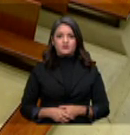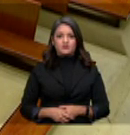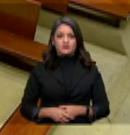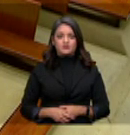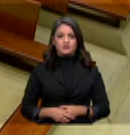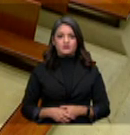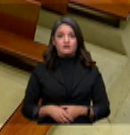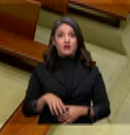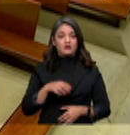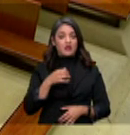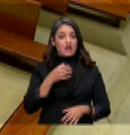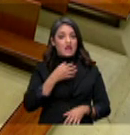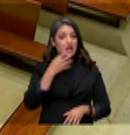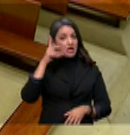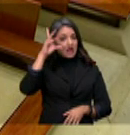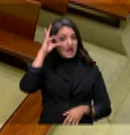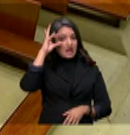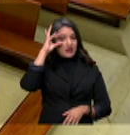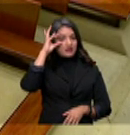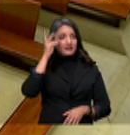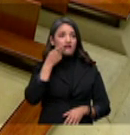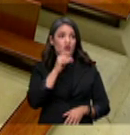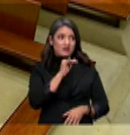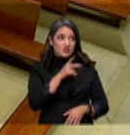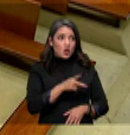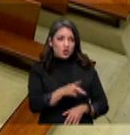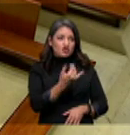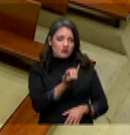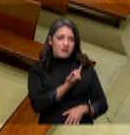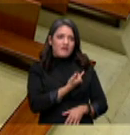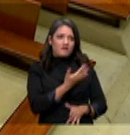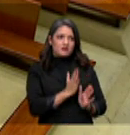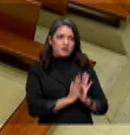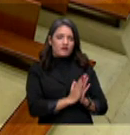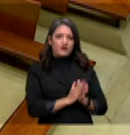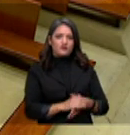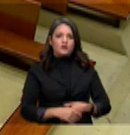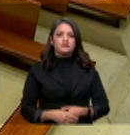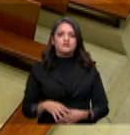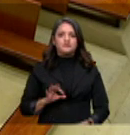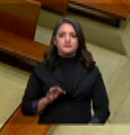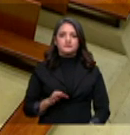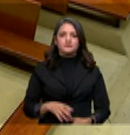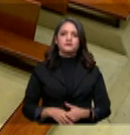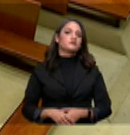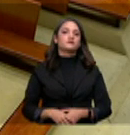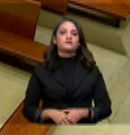vamos se prosseguir, por favor, me alerte, ministro Fux. Bueno. Bom.